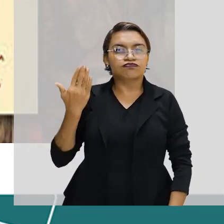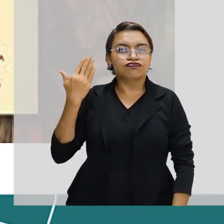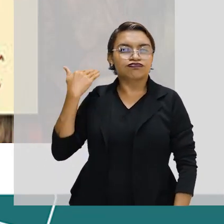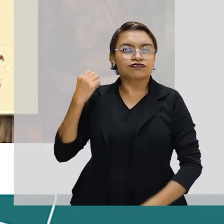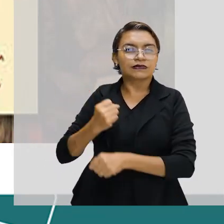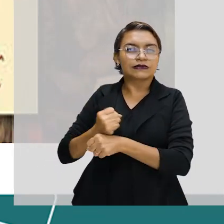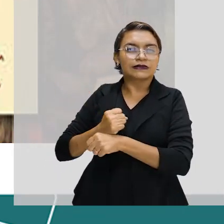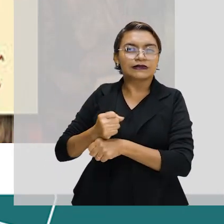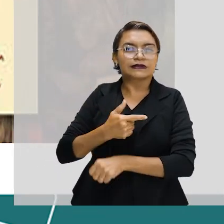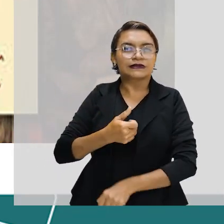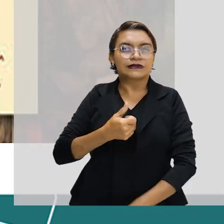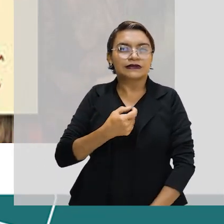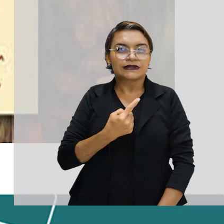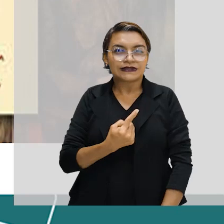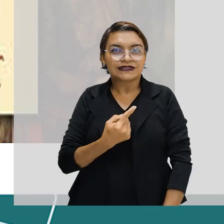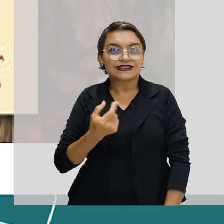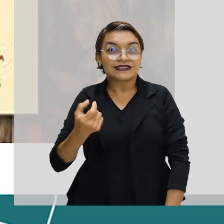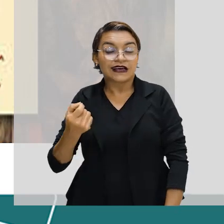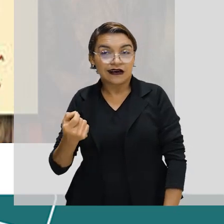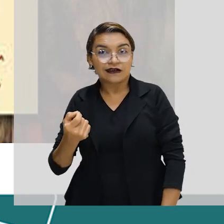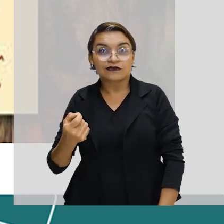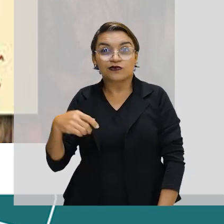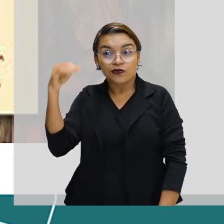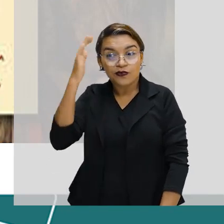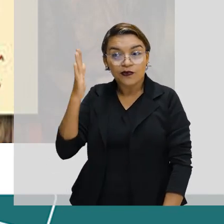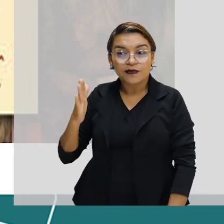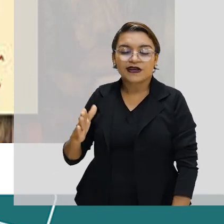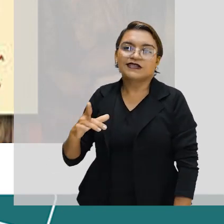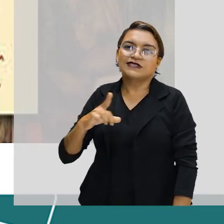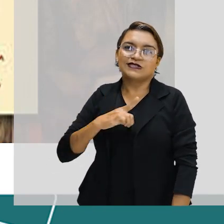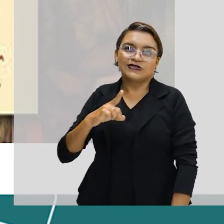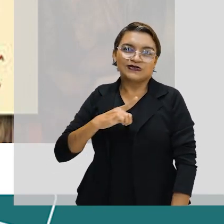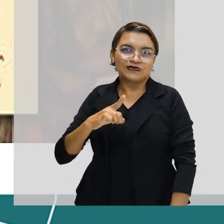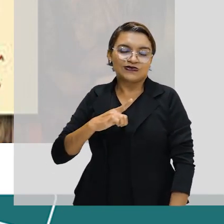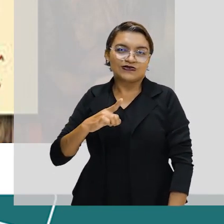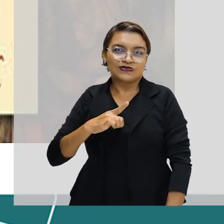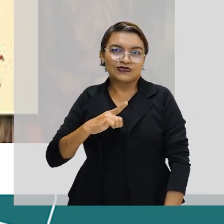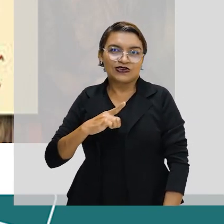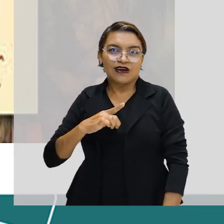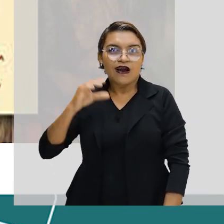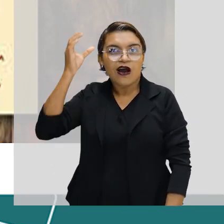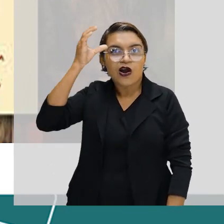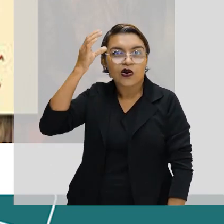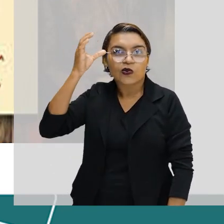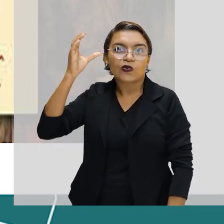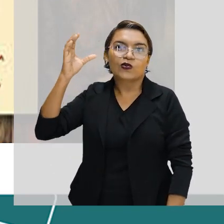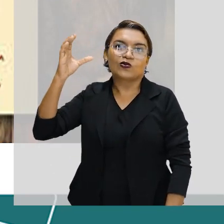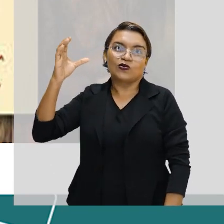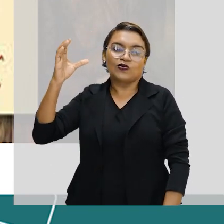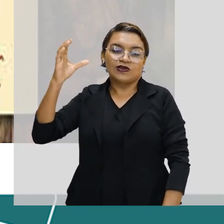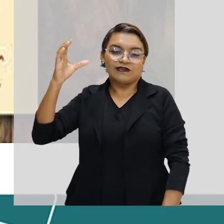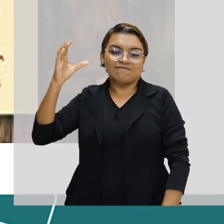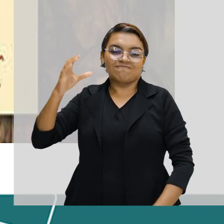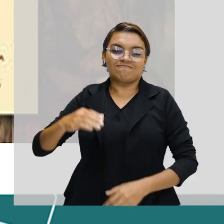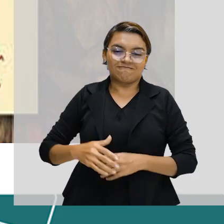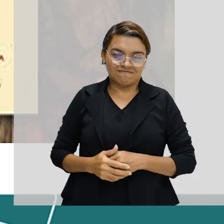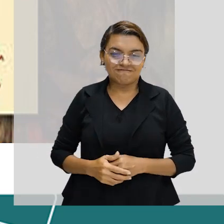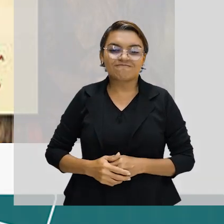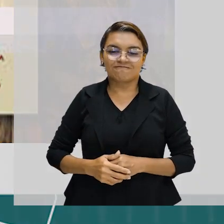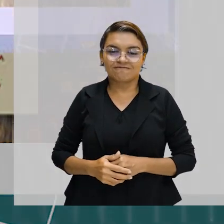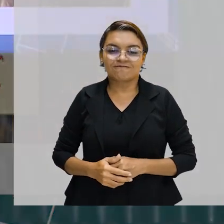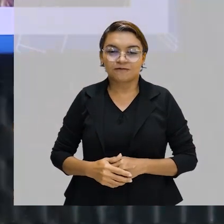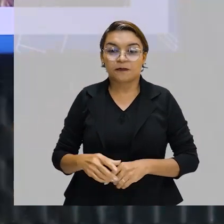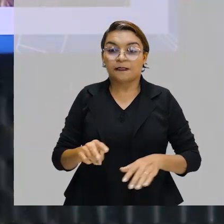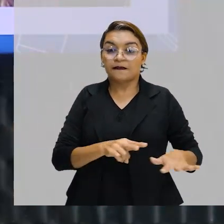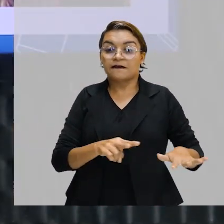o Brasil vivia essa efervescência cultural. Por quê? A Semana de Arte Moderna,